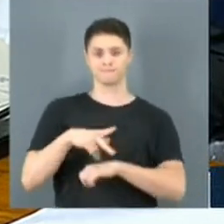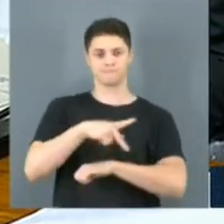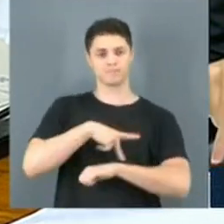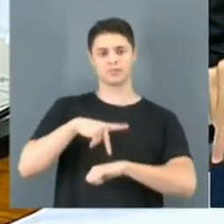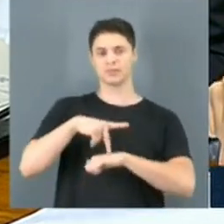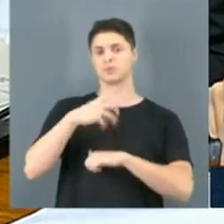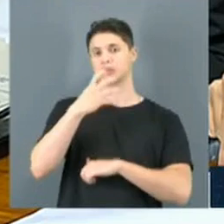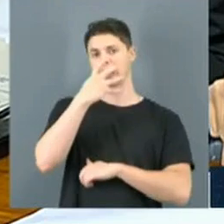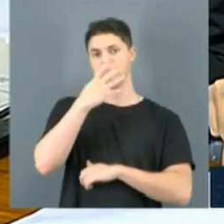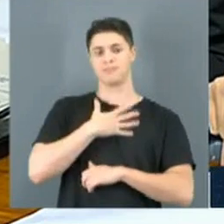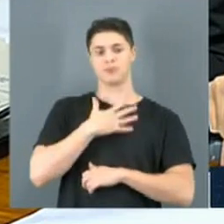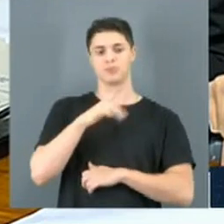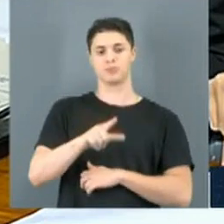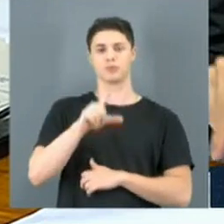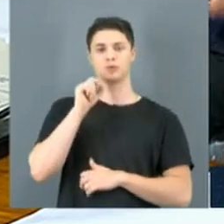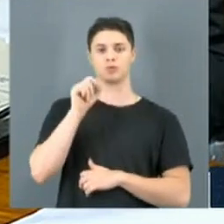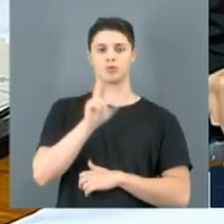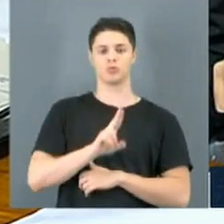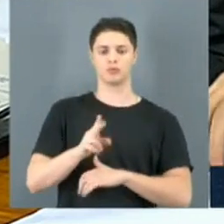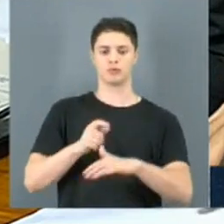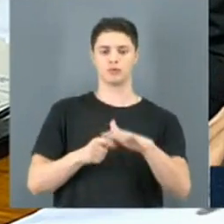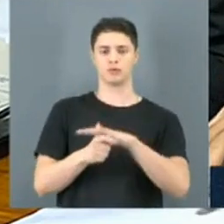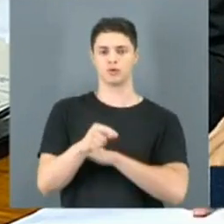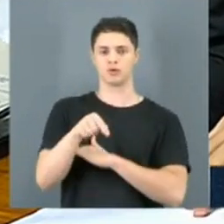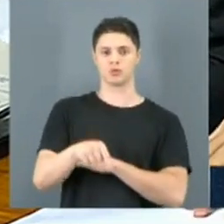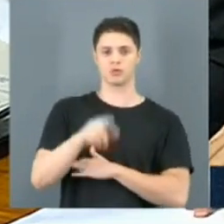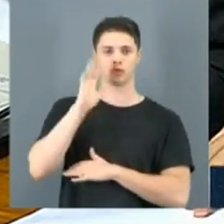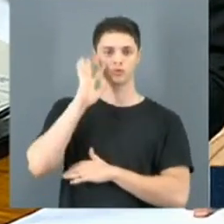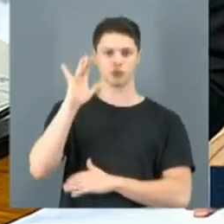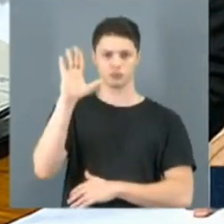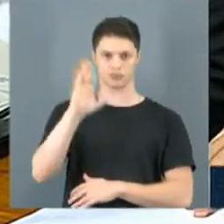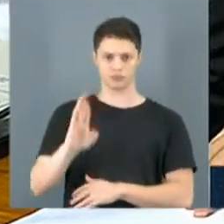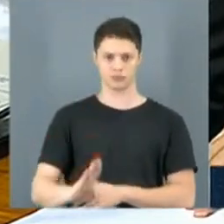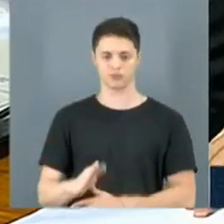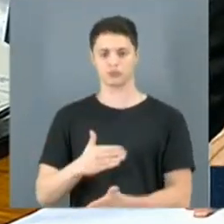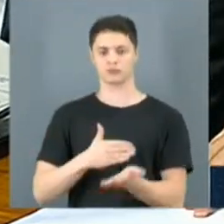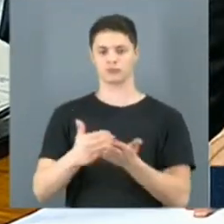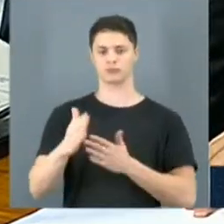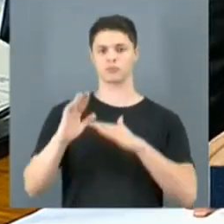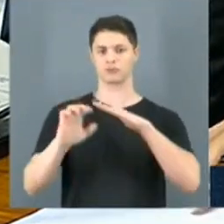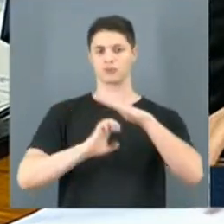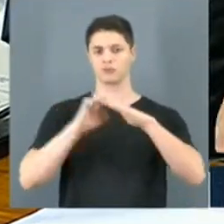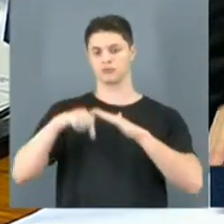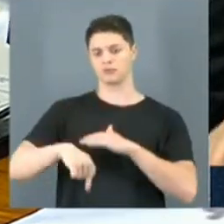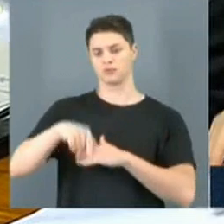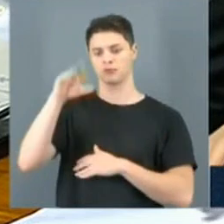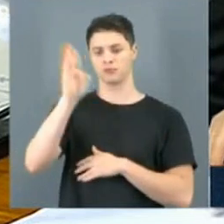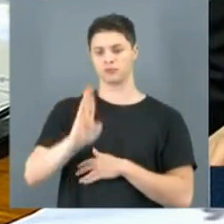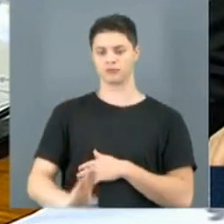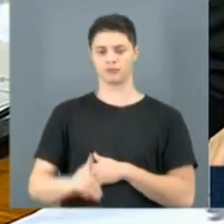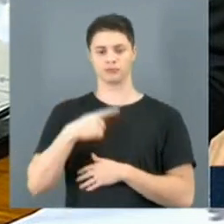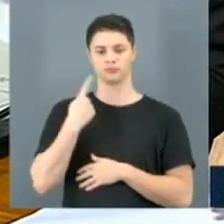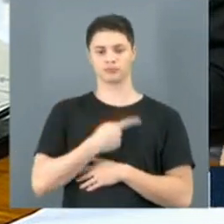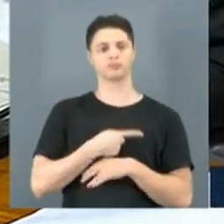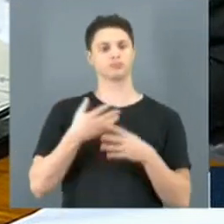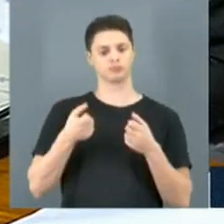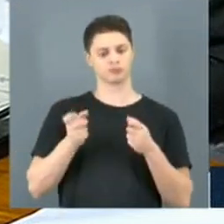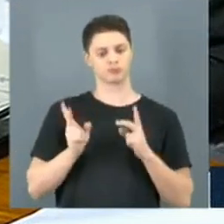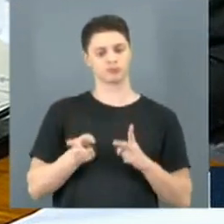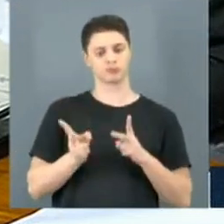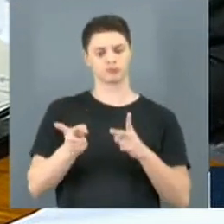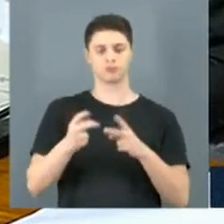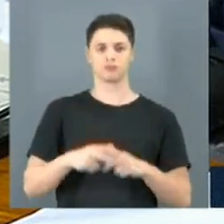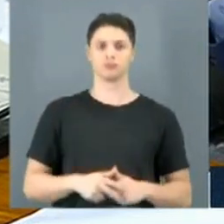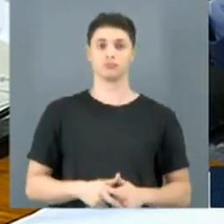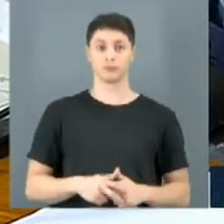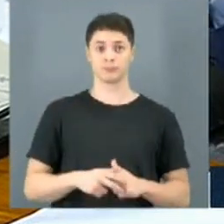de ter apostado no sonho brasileiro e de ter feito e começado a empresa no Brasil, que é o que nós vamos continuar fazendo.